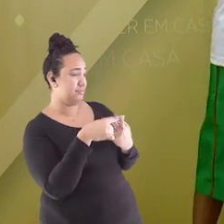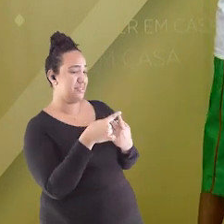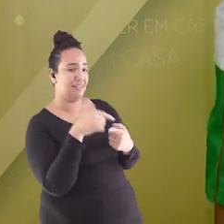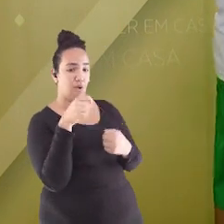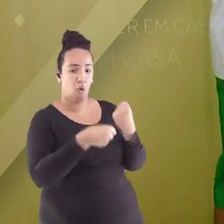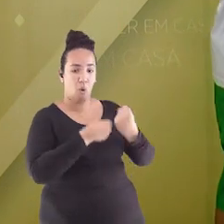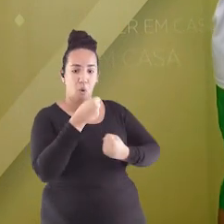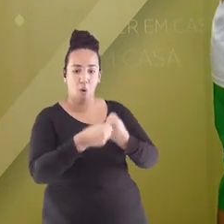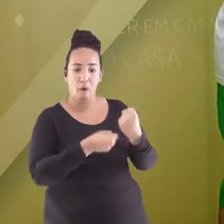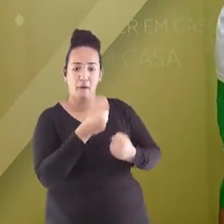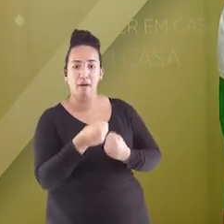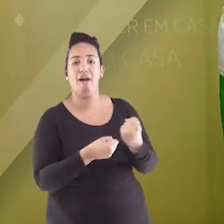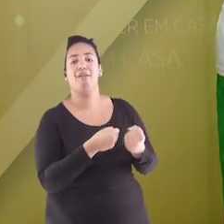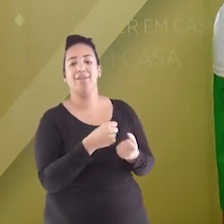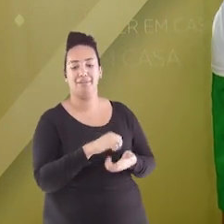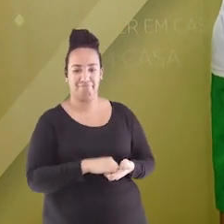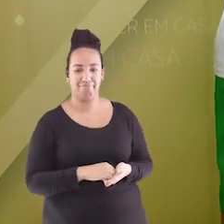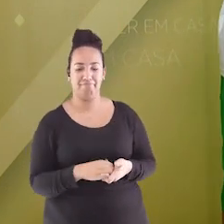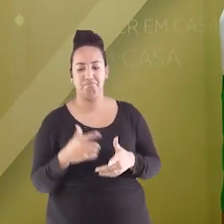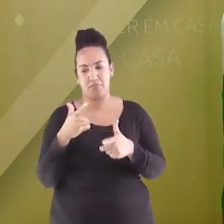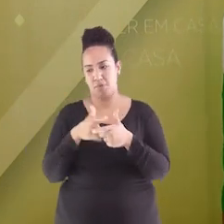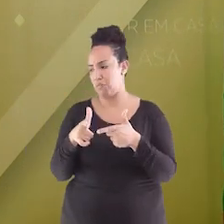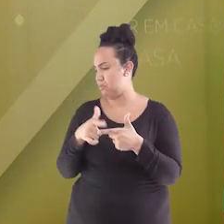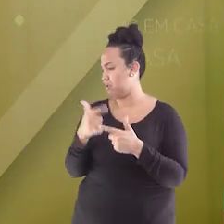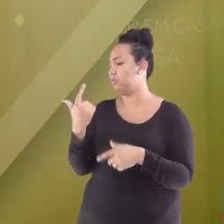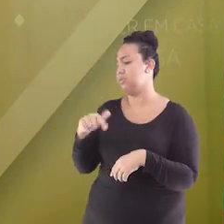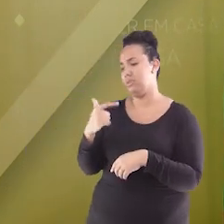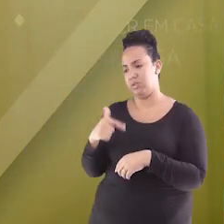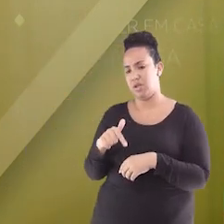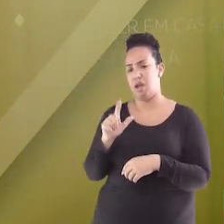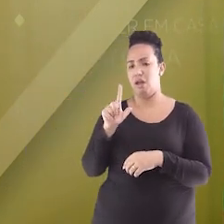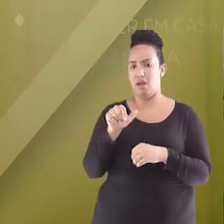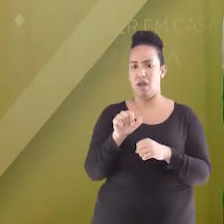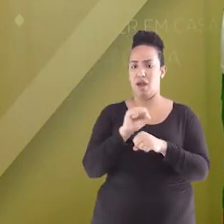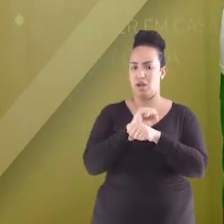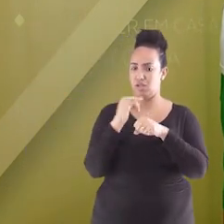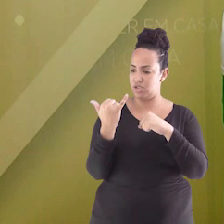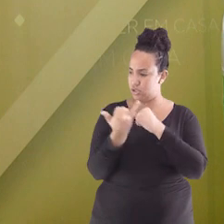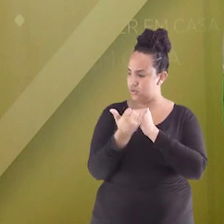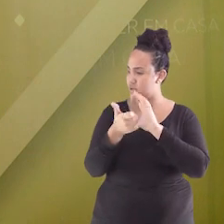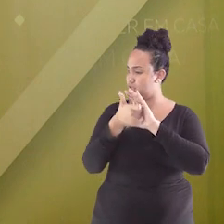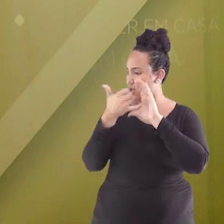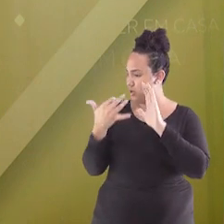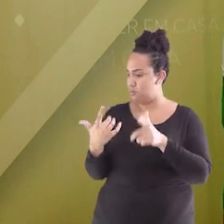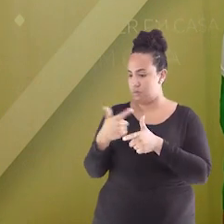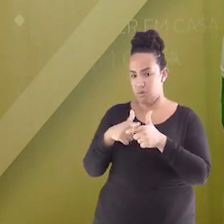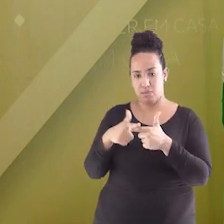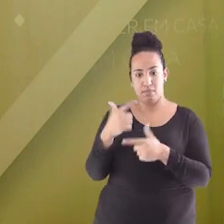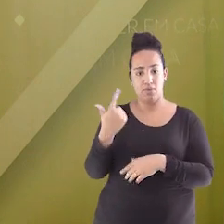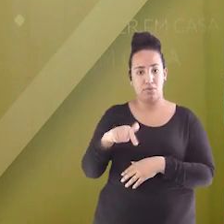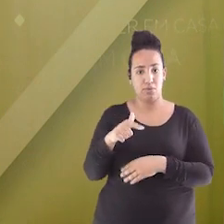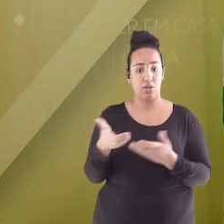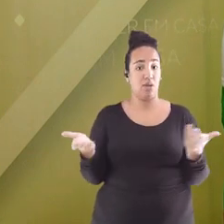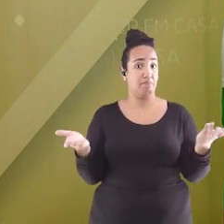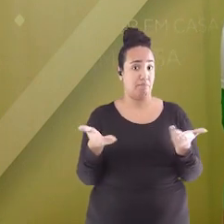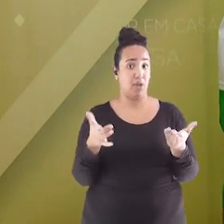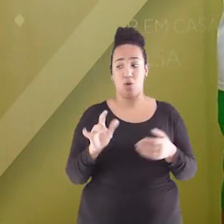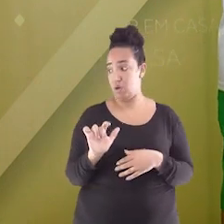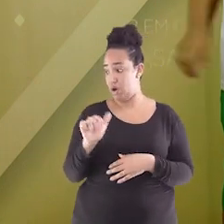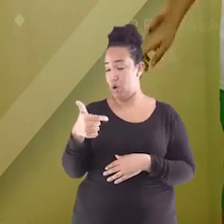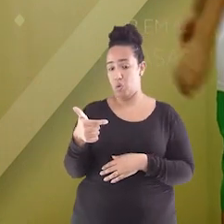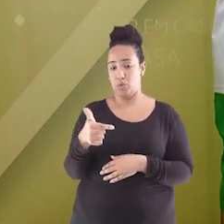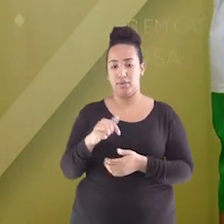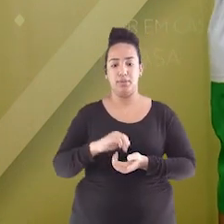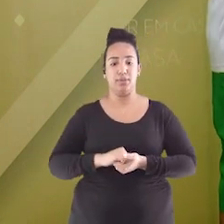corre. Verdade, isso aí. Não tem problema. Se são adjetivos, se são características, não tem problema. É. Beleza? Vamos para outra? Vamos para